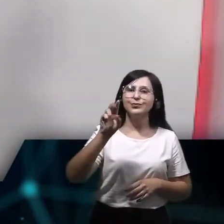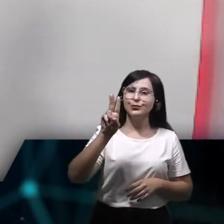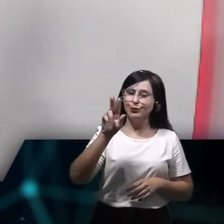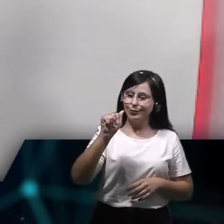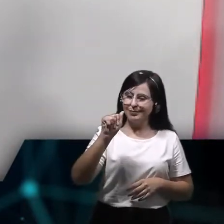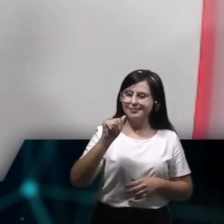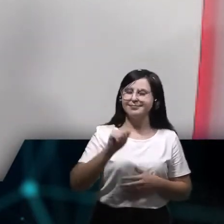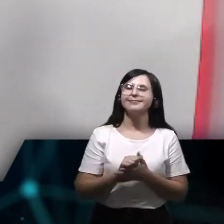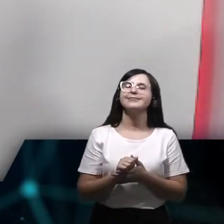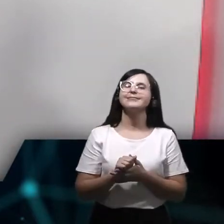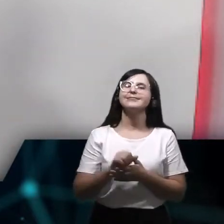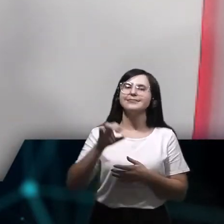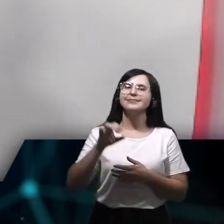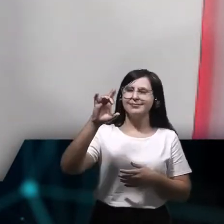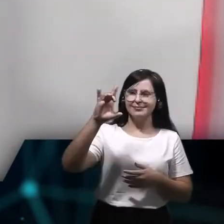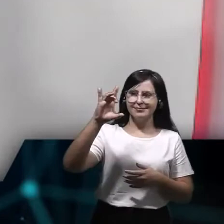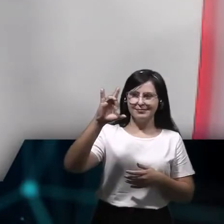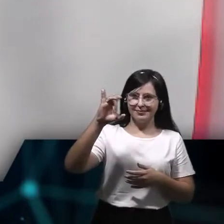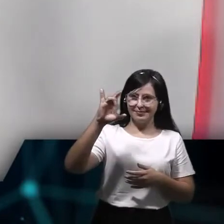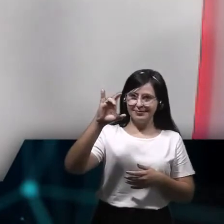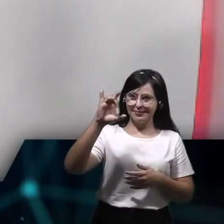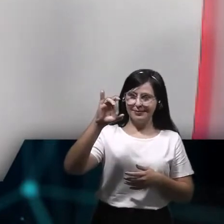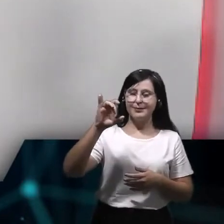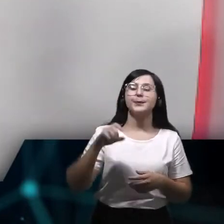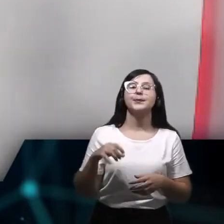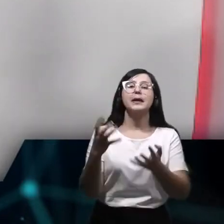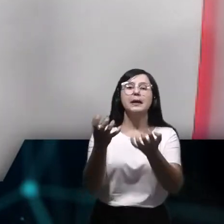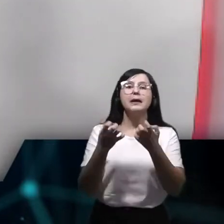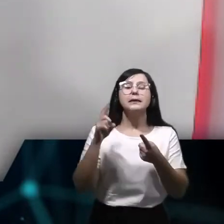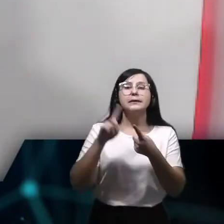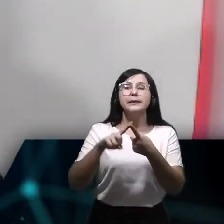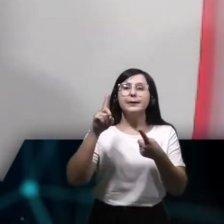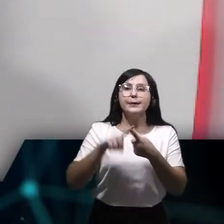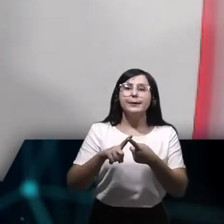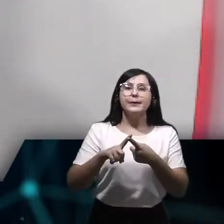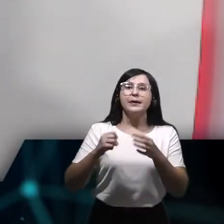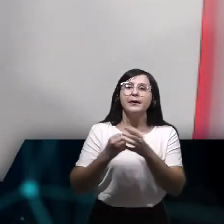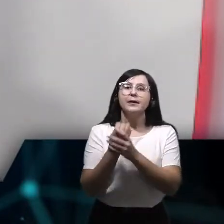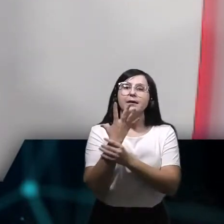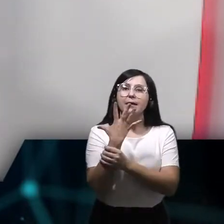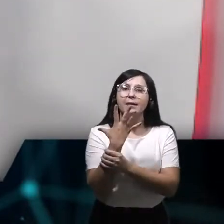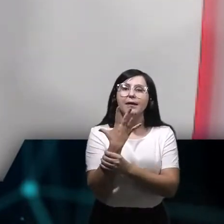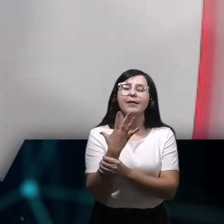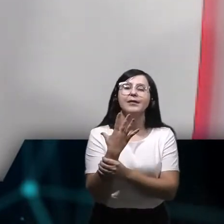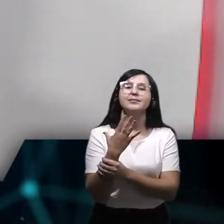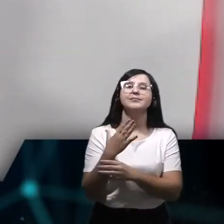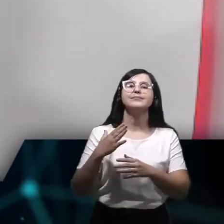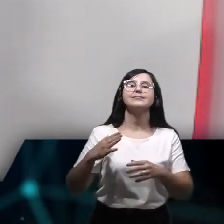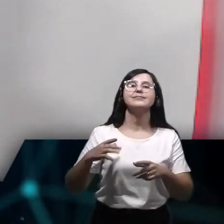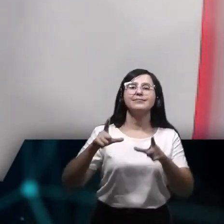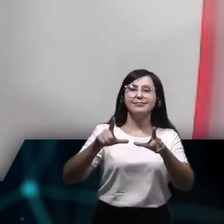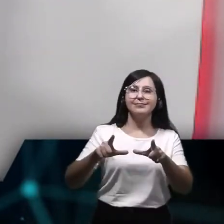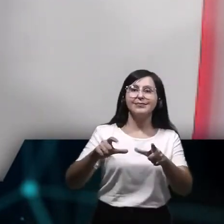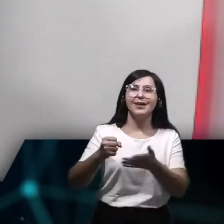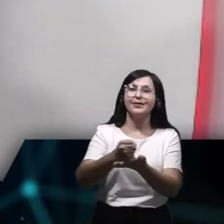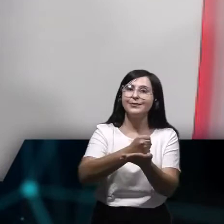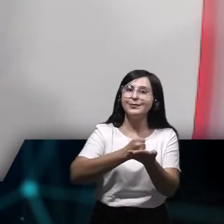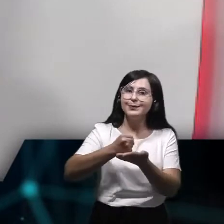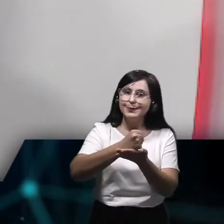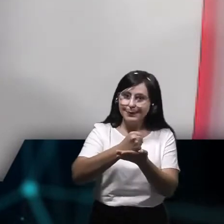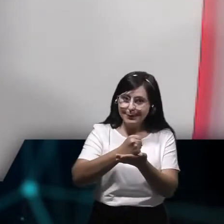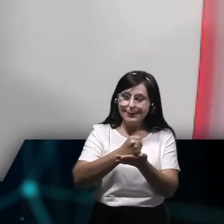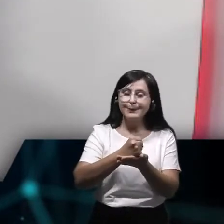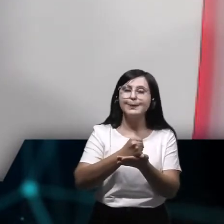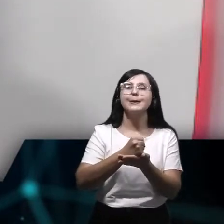a criação da farmácia de medicina popular, tá certo, pessoal? Para a gente implantar os conhecimentos